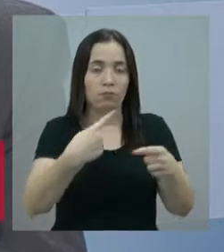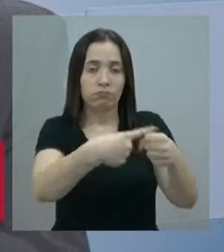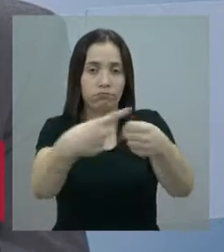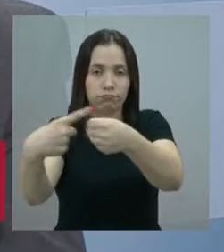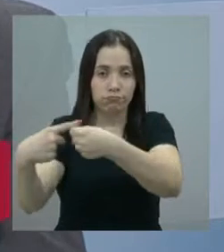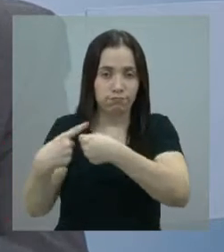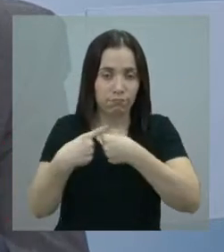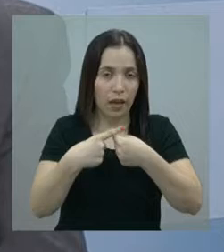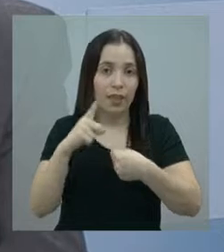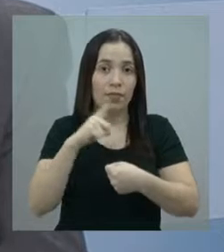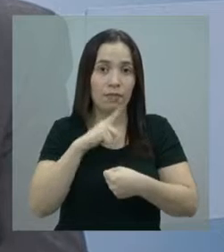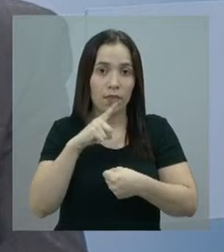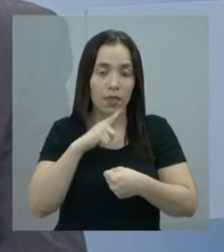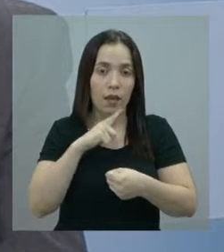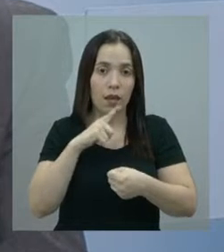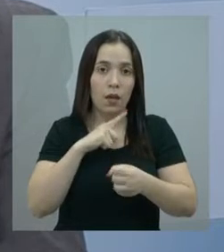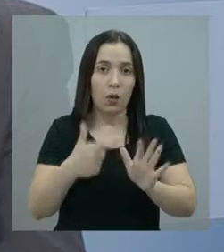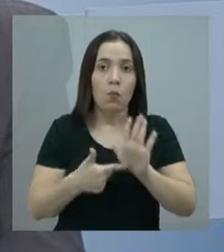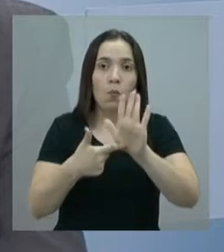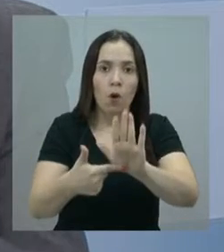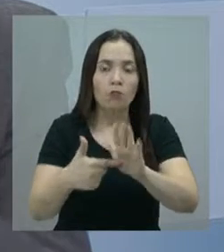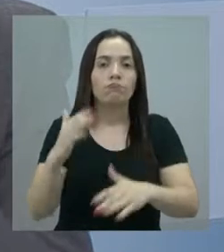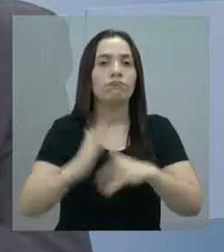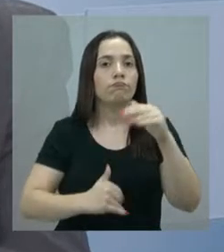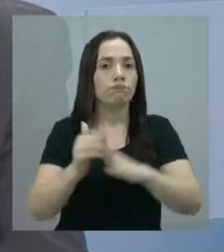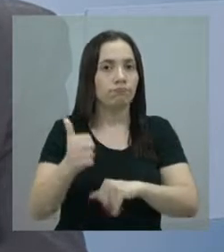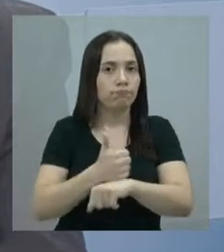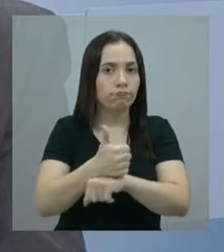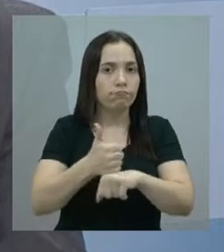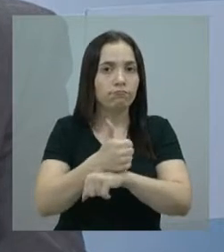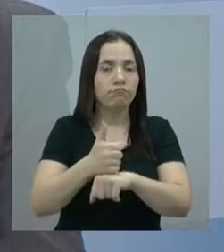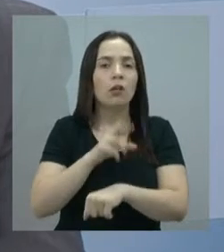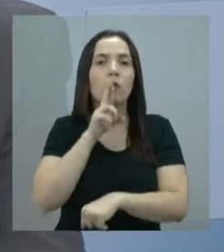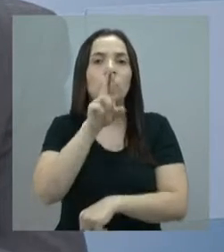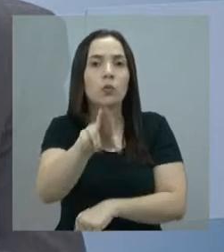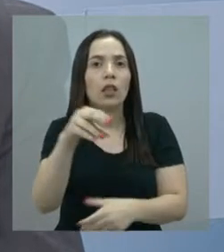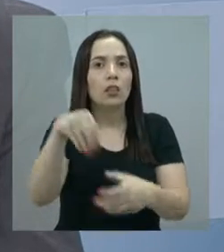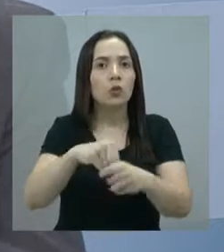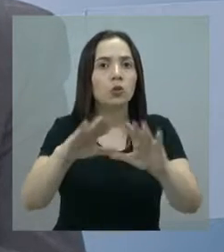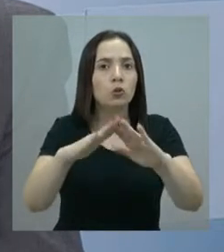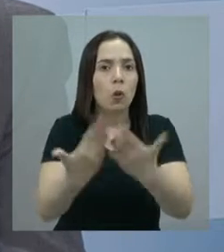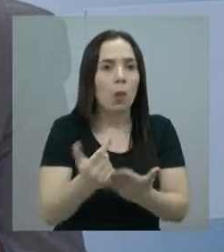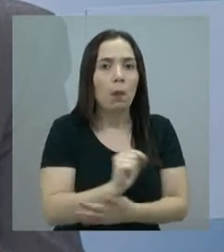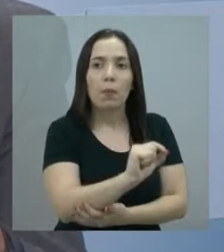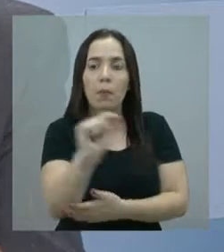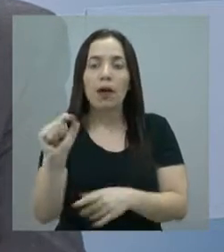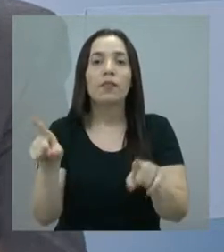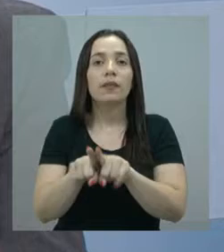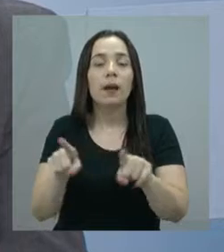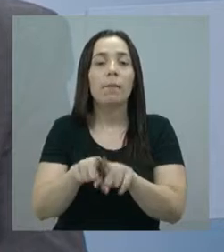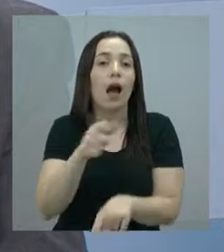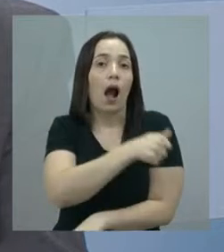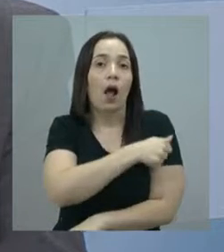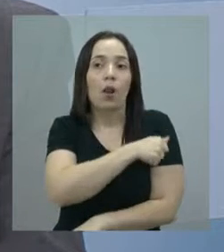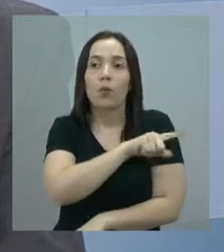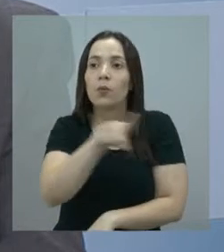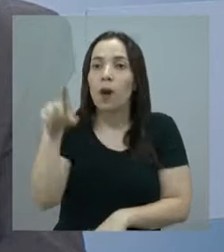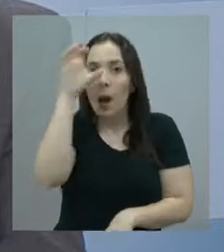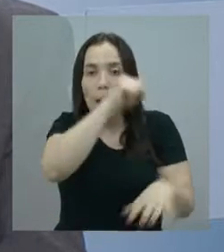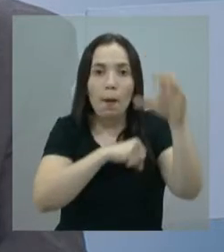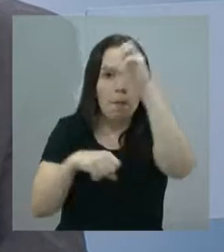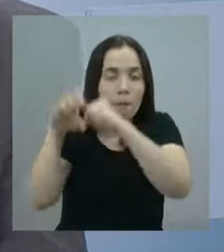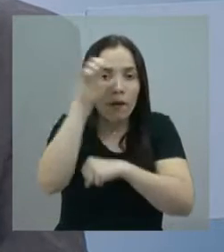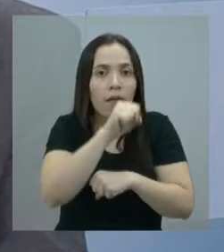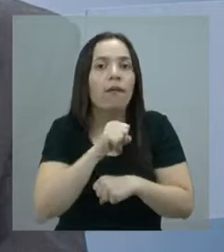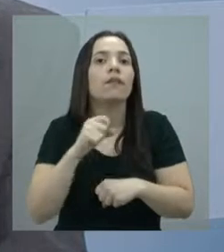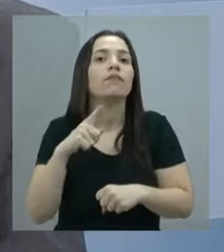com gestão competente, com gestão com resultados, com foco na aprendizagem dos alunos,